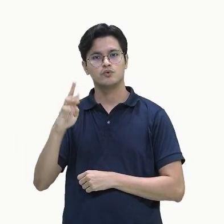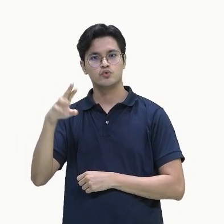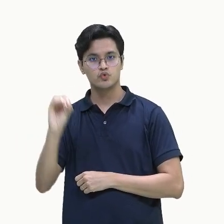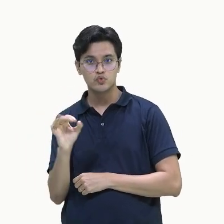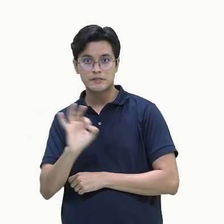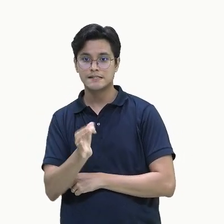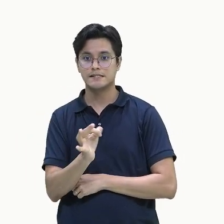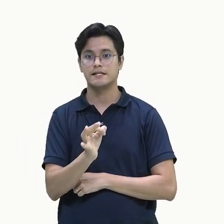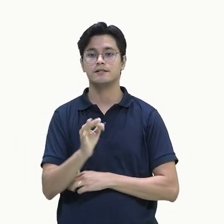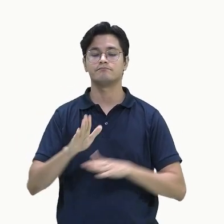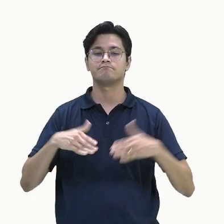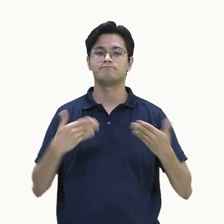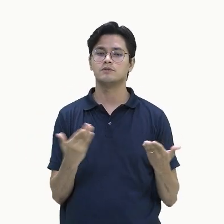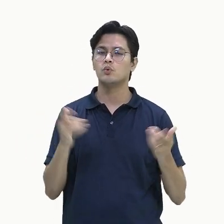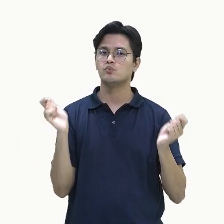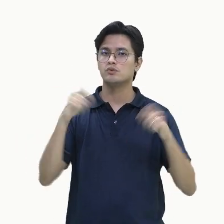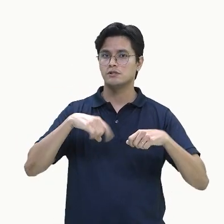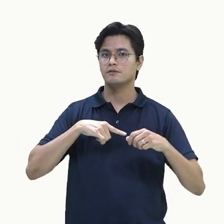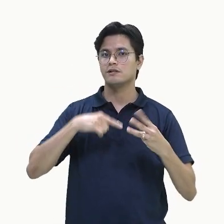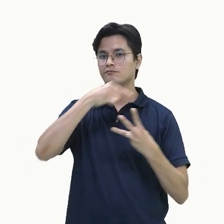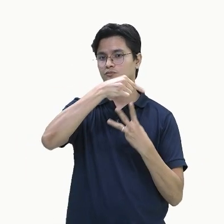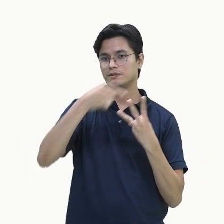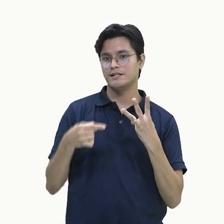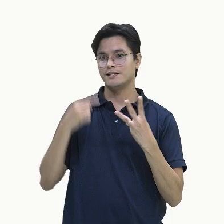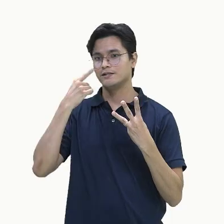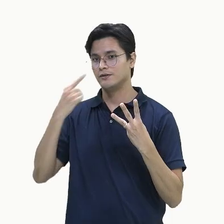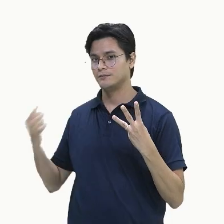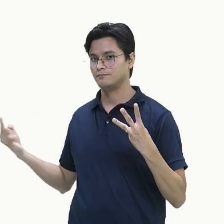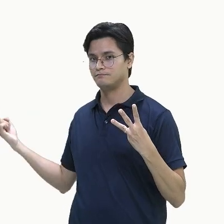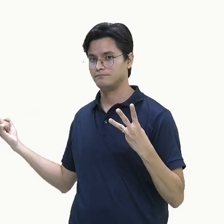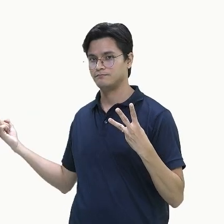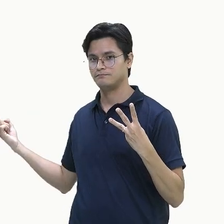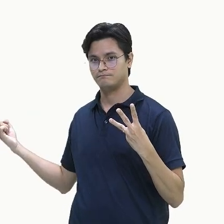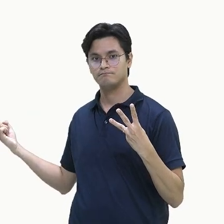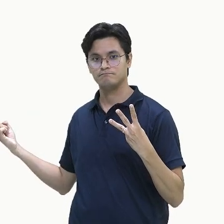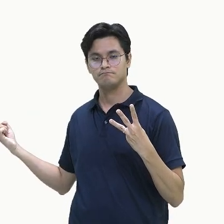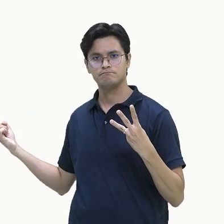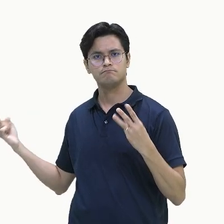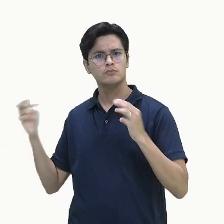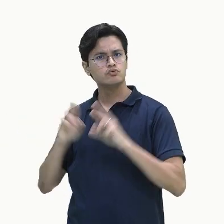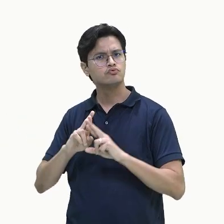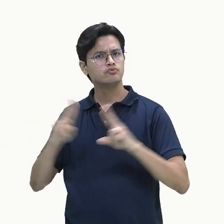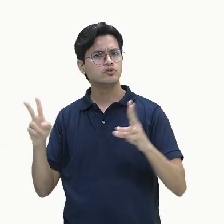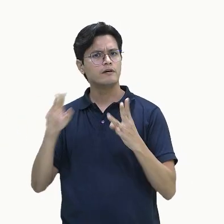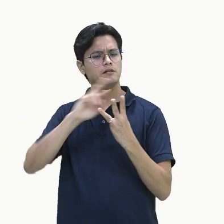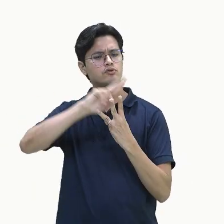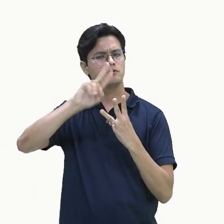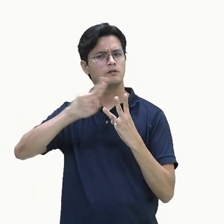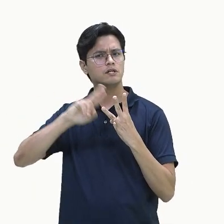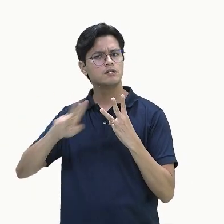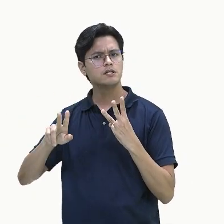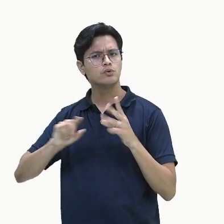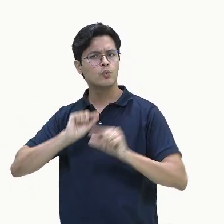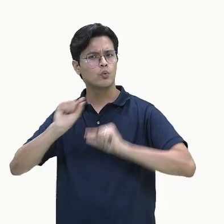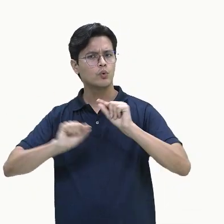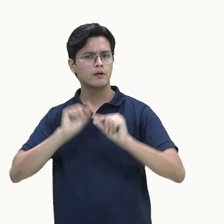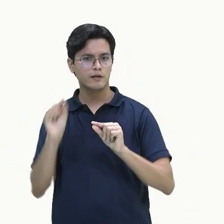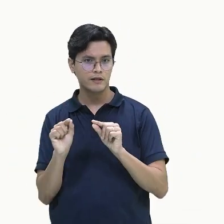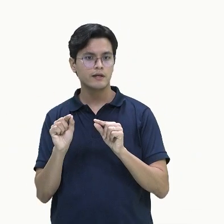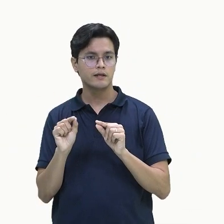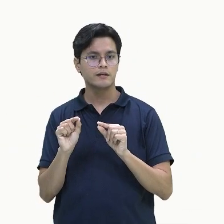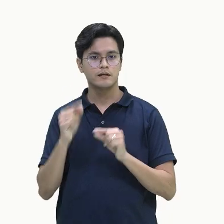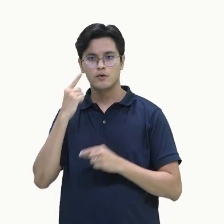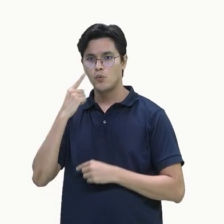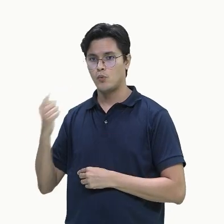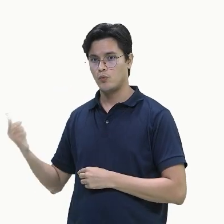é possível ter essas três situações. Qual é a diferença de um para o outro? É que este lado aqui,